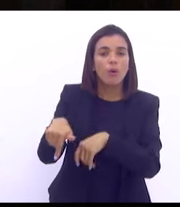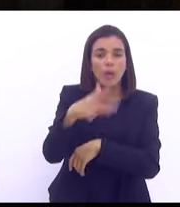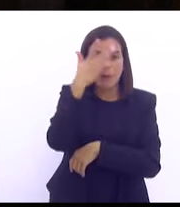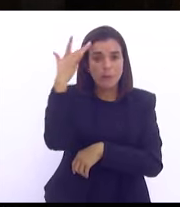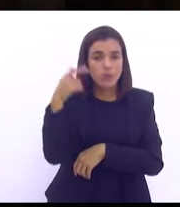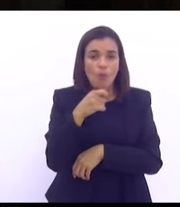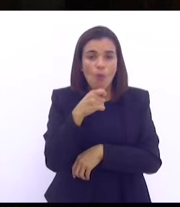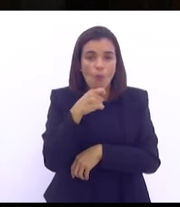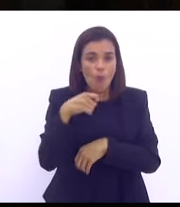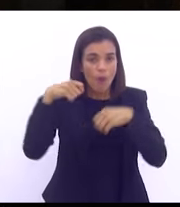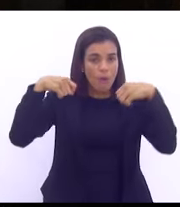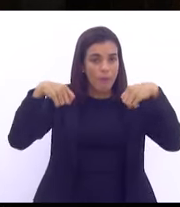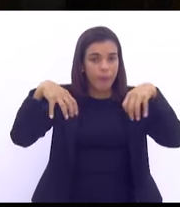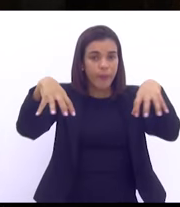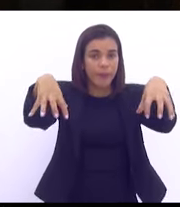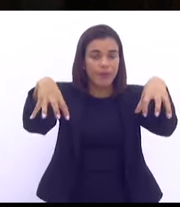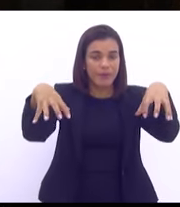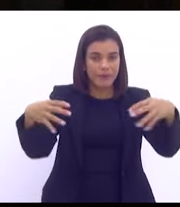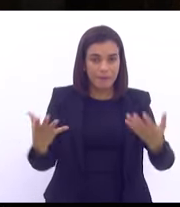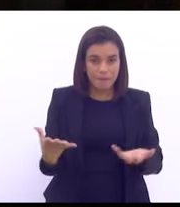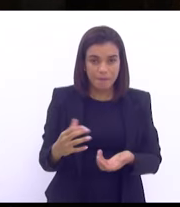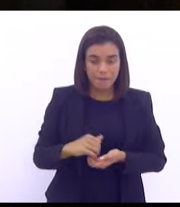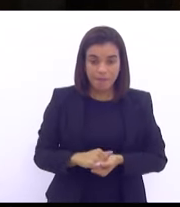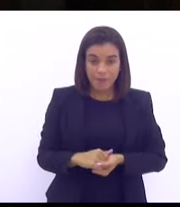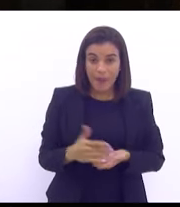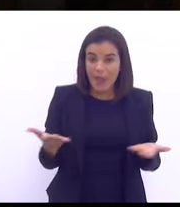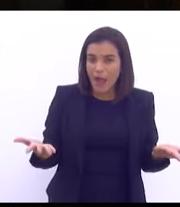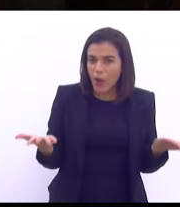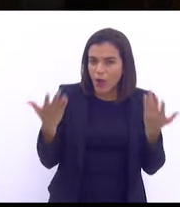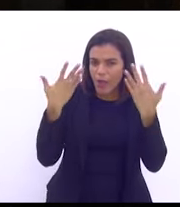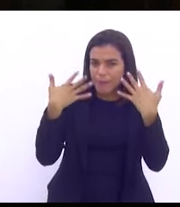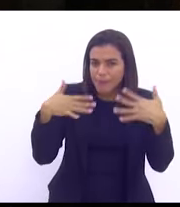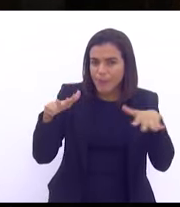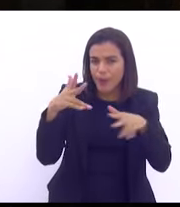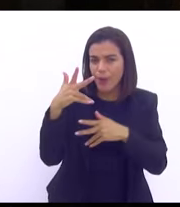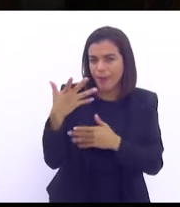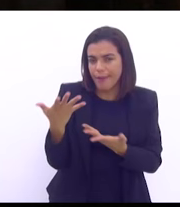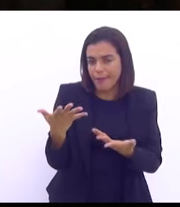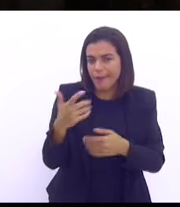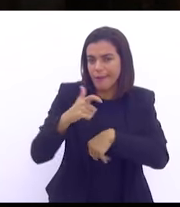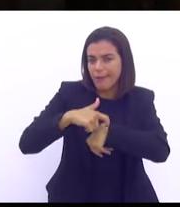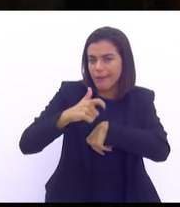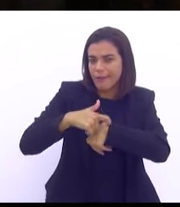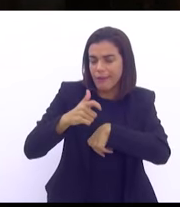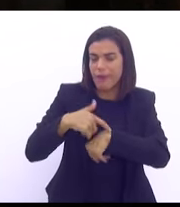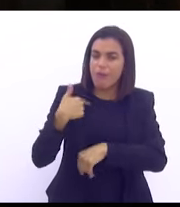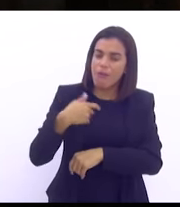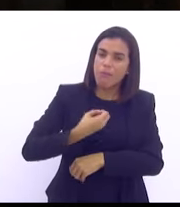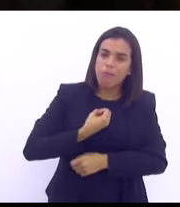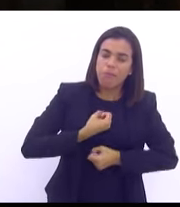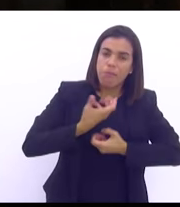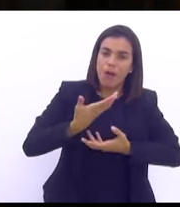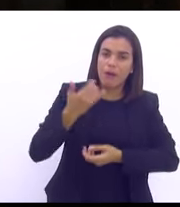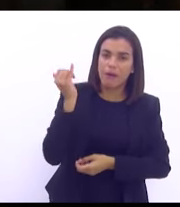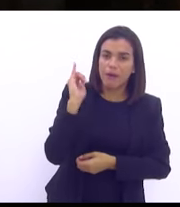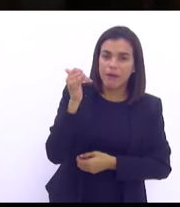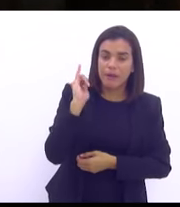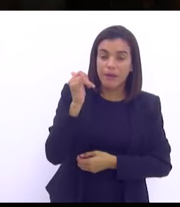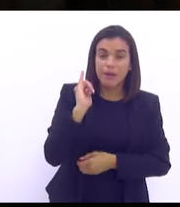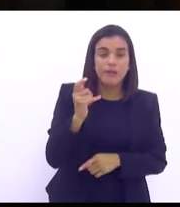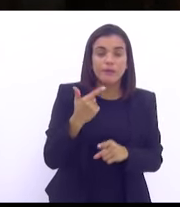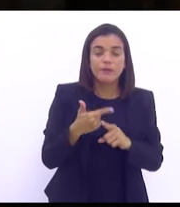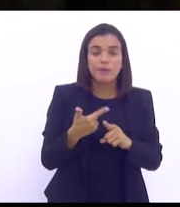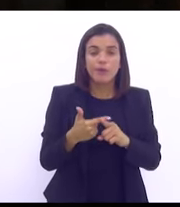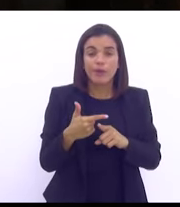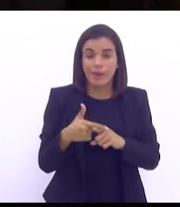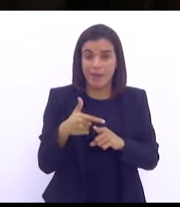energia. É natural que nesse momento eu venha dar esse depoimento, porque